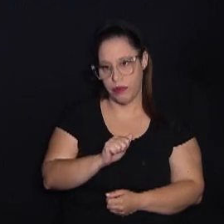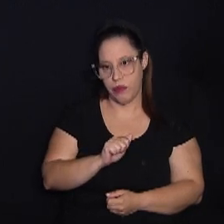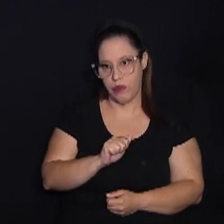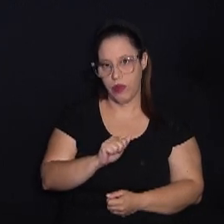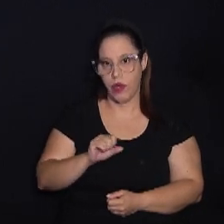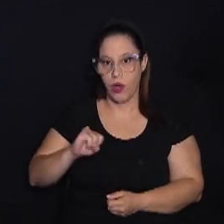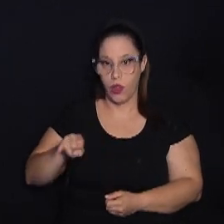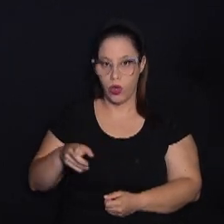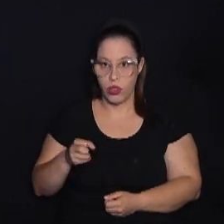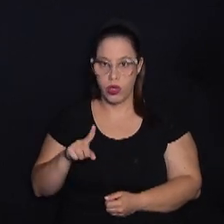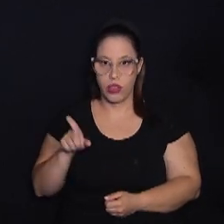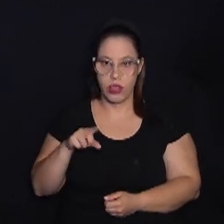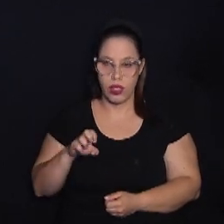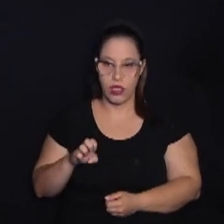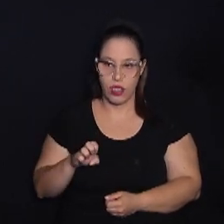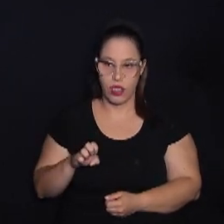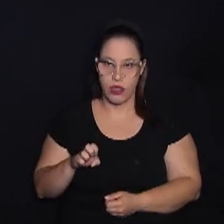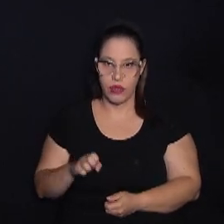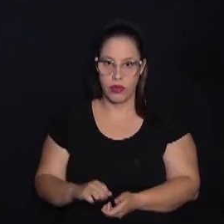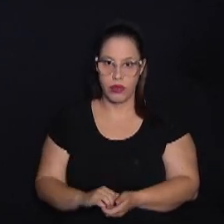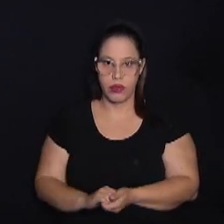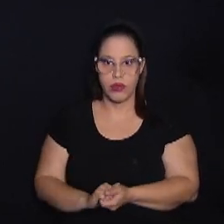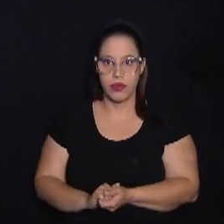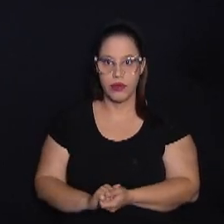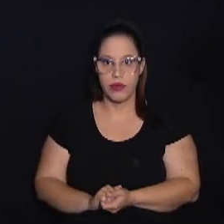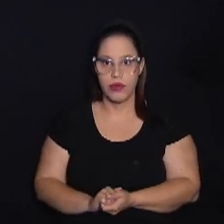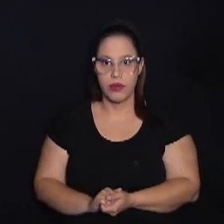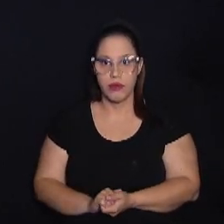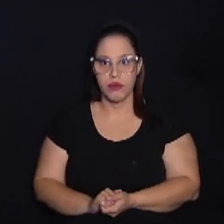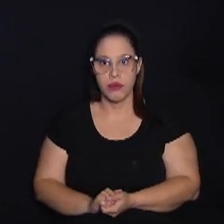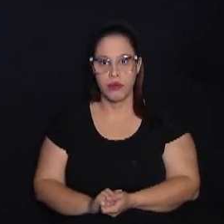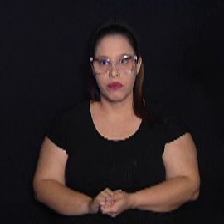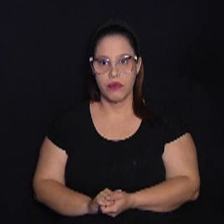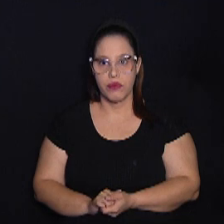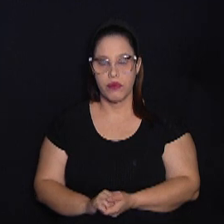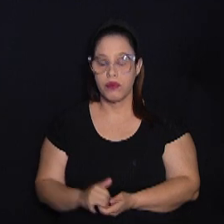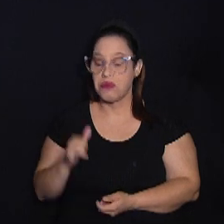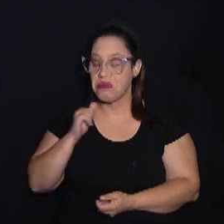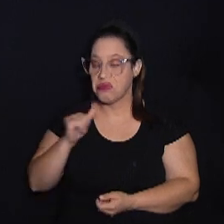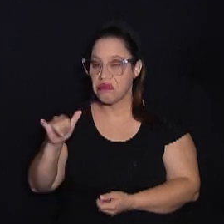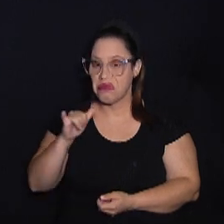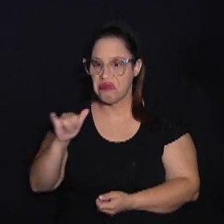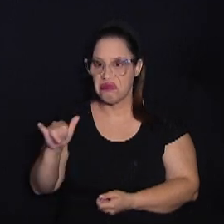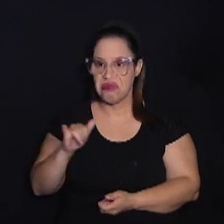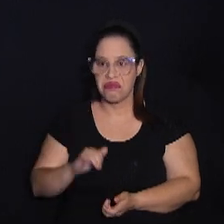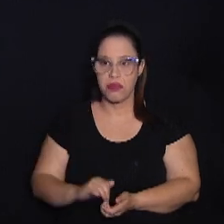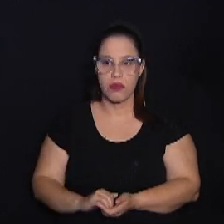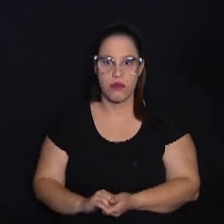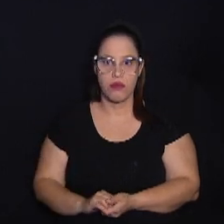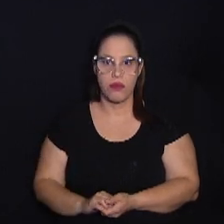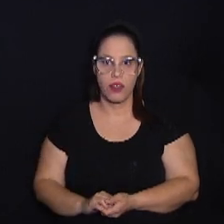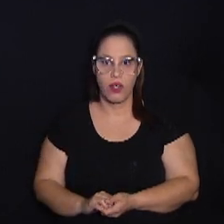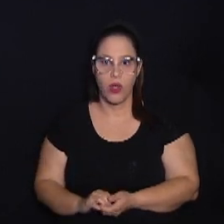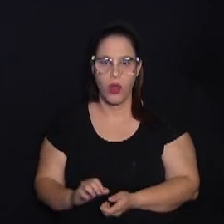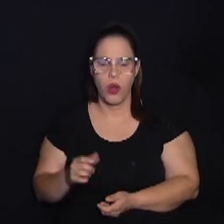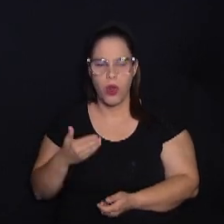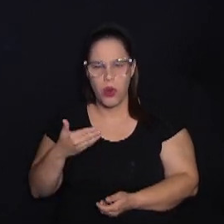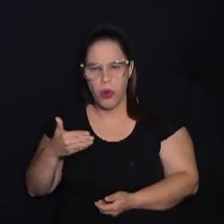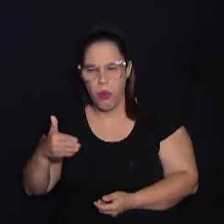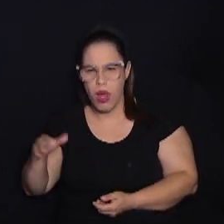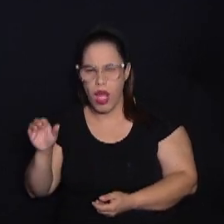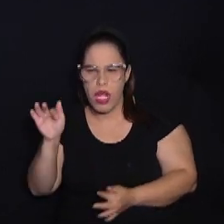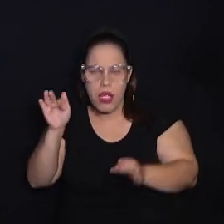Adalberto Cardoso, por exemplo, está aqui entre nós, e dizer para os senhores que nós já estamos já indo quase para os